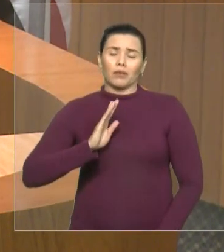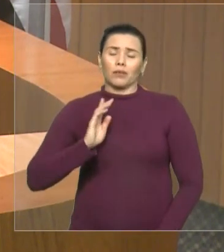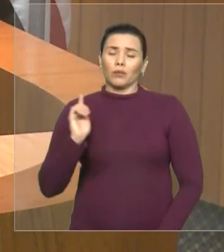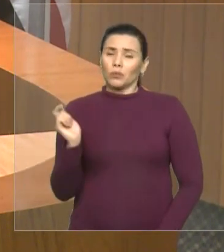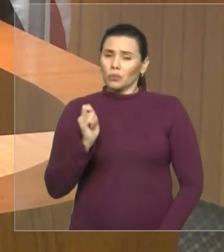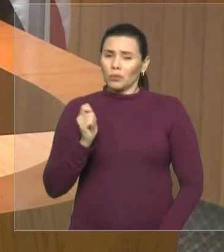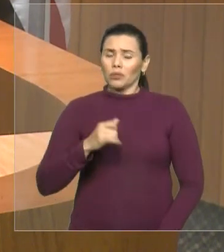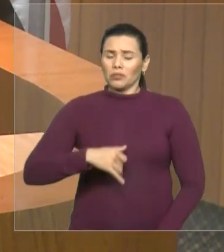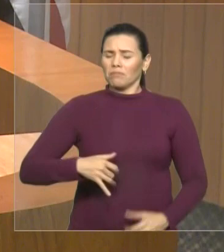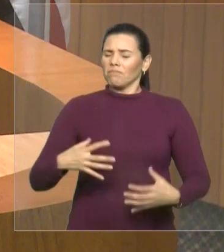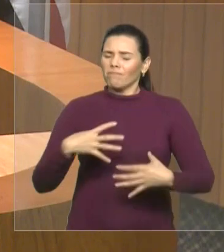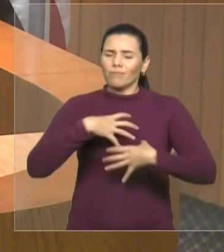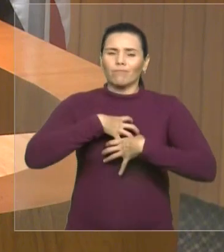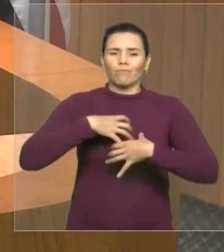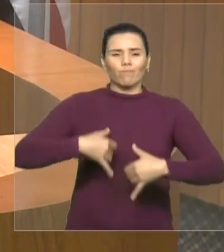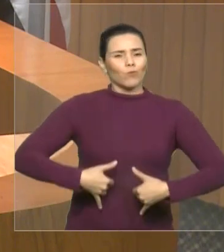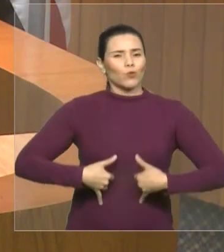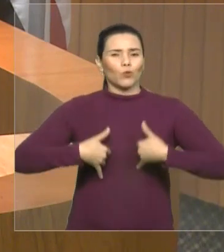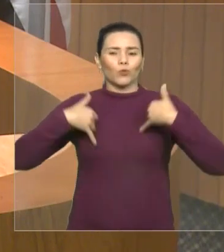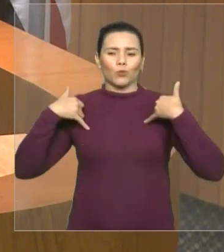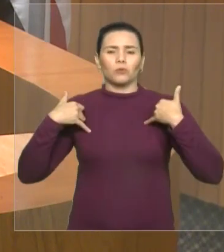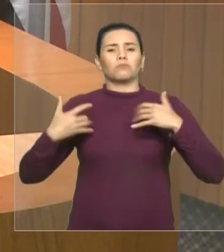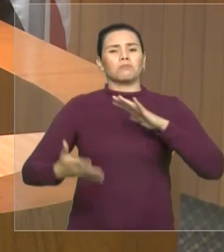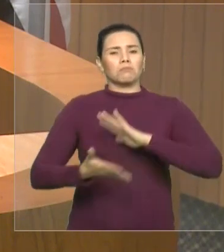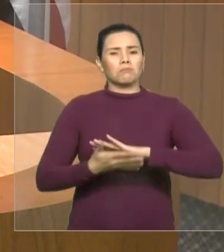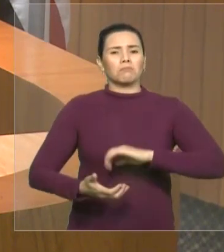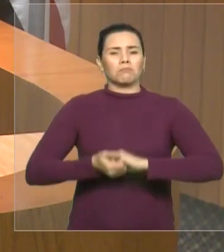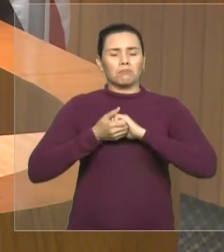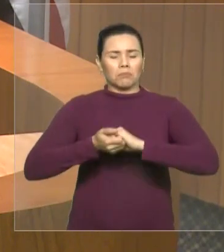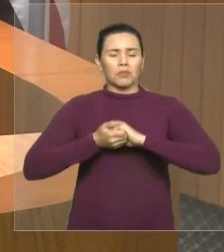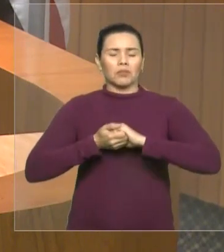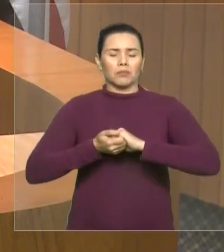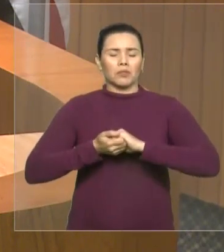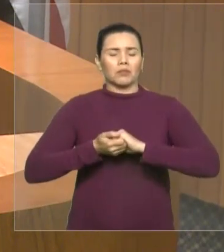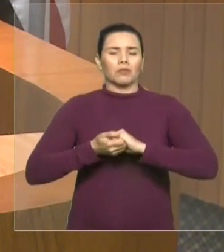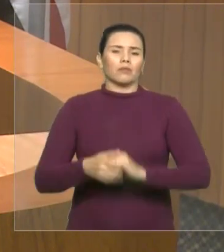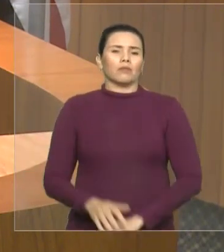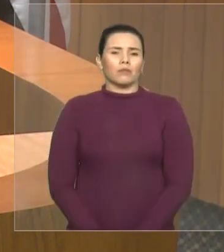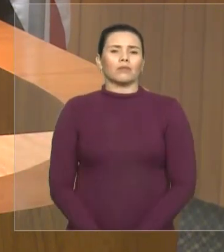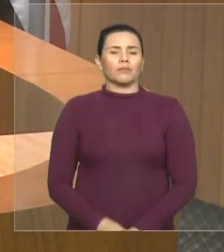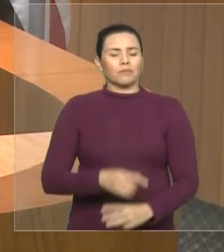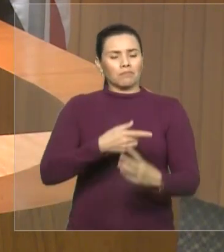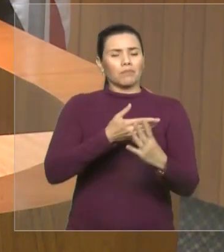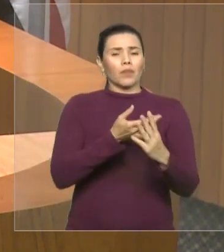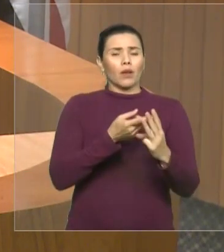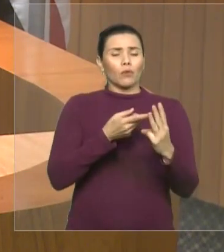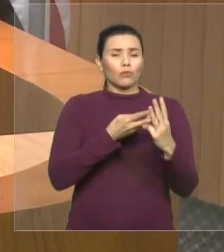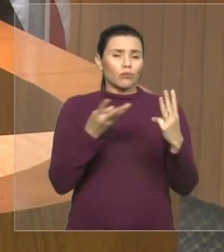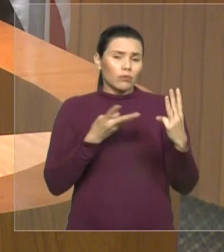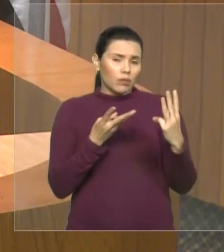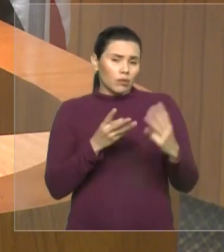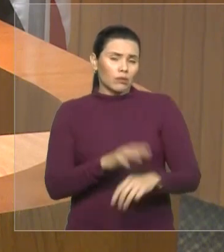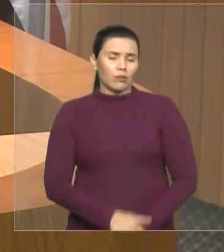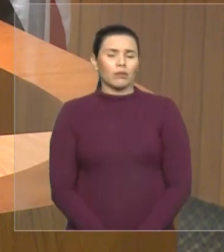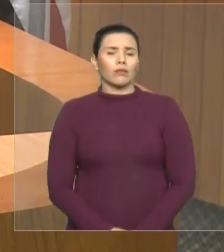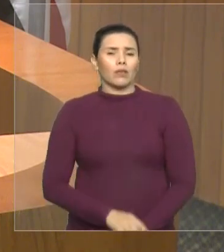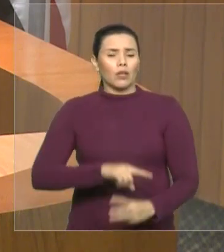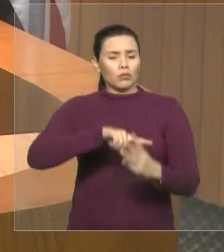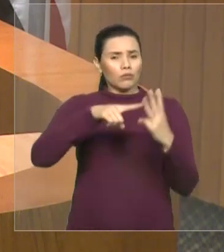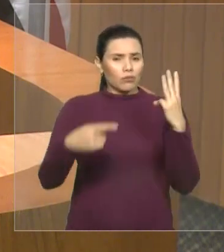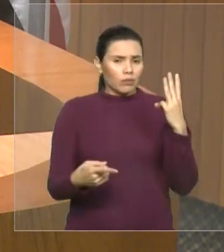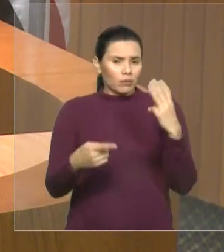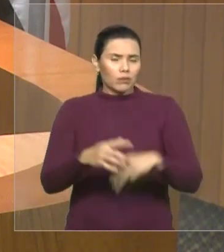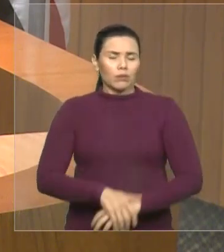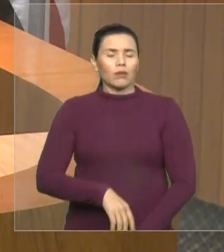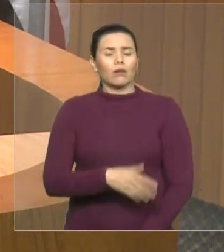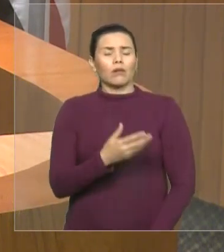Maranhão. Parabéns a esses 3 garotos, garotas e garoto, que realmente abrilhantam a nossa educação no Maranhão com